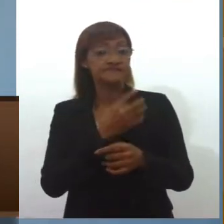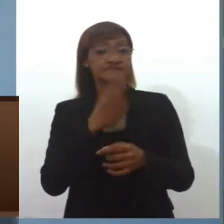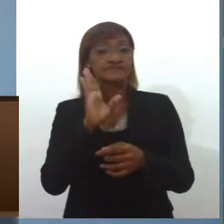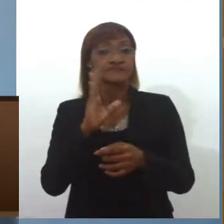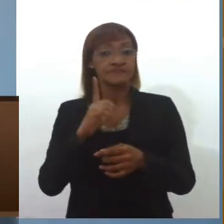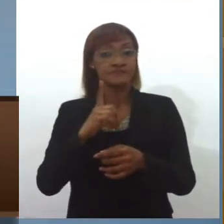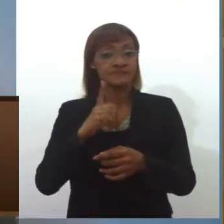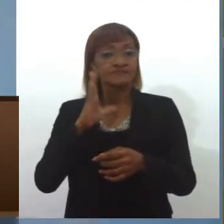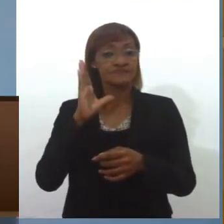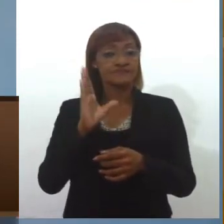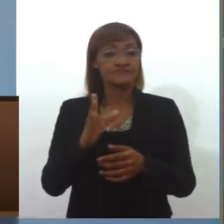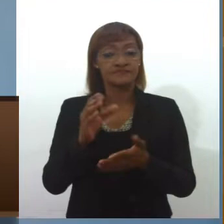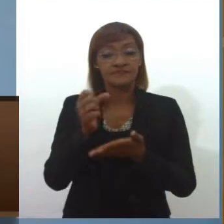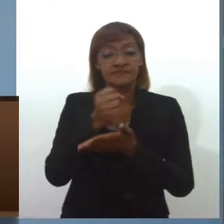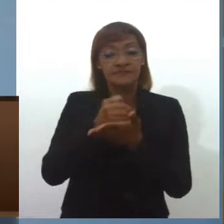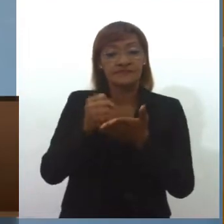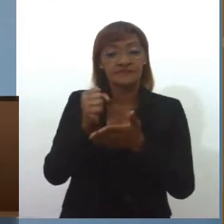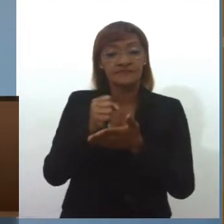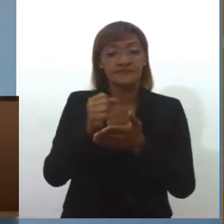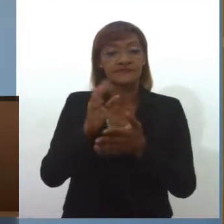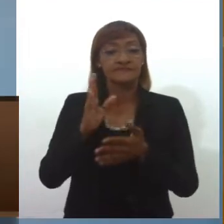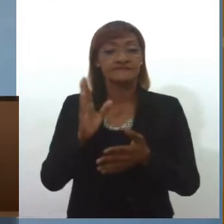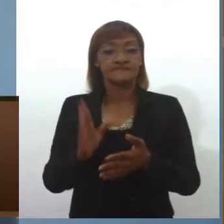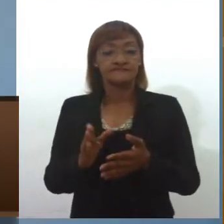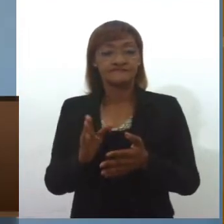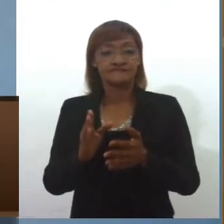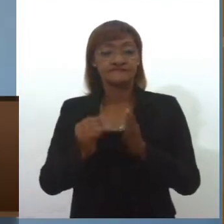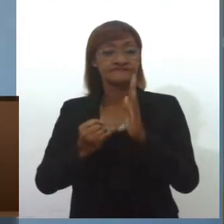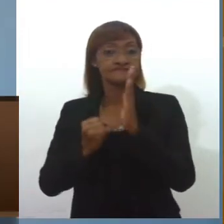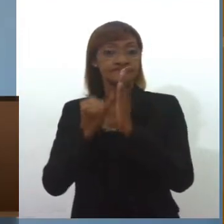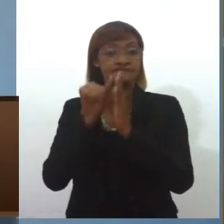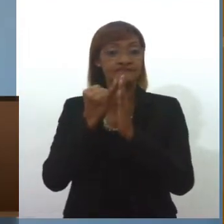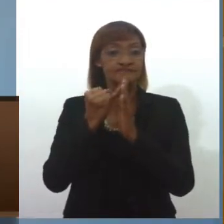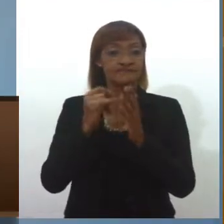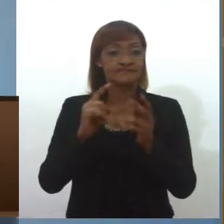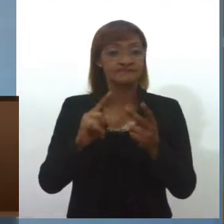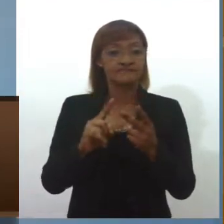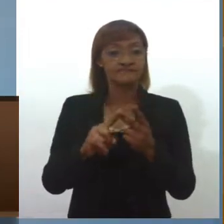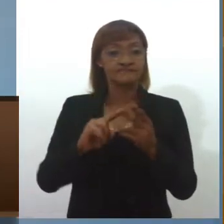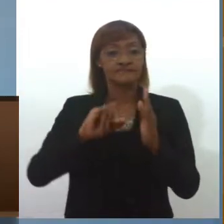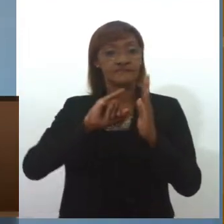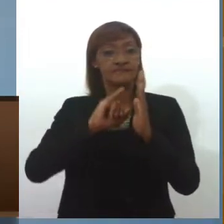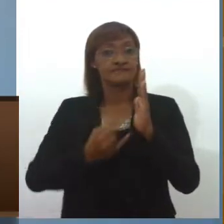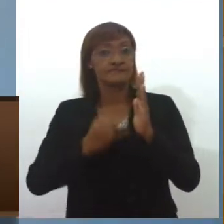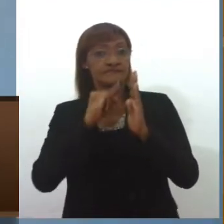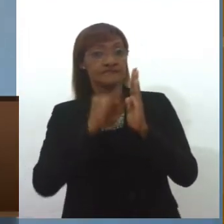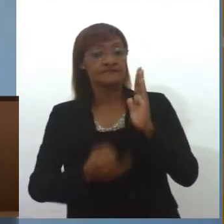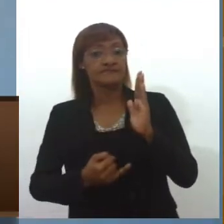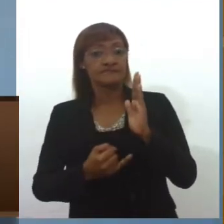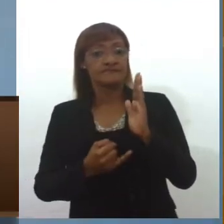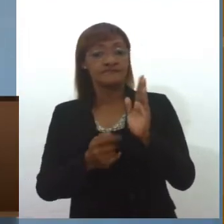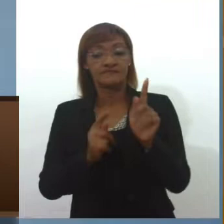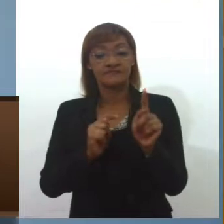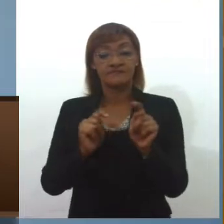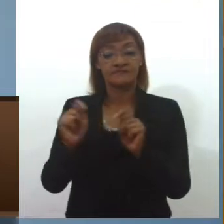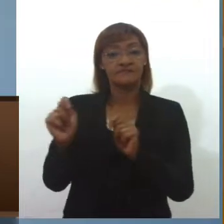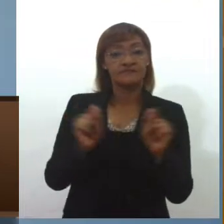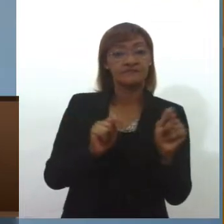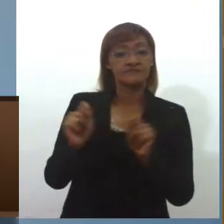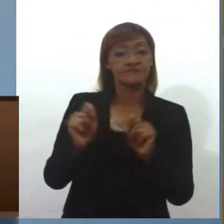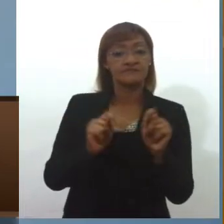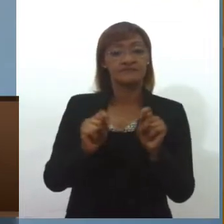entre inflação de demanda e os juros para controlá-la. O problema é que